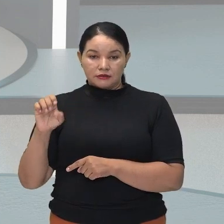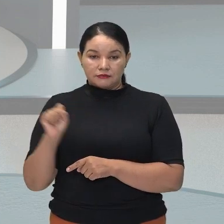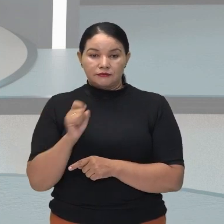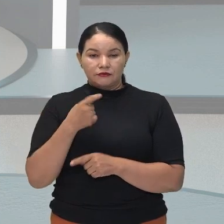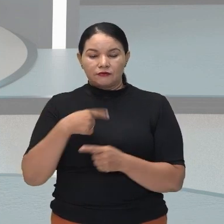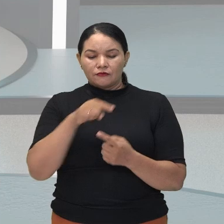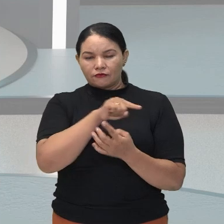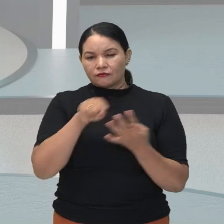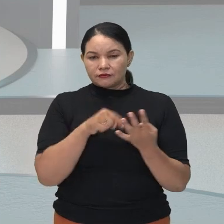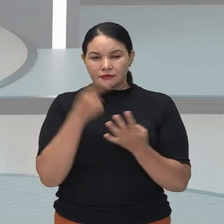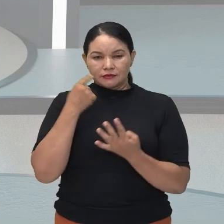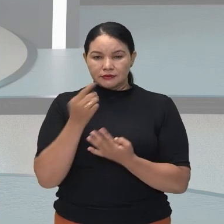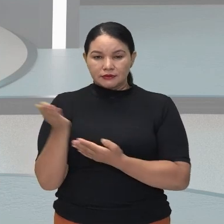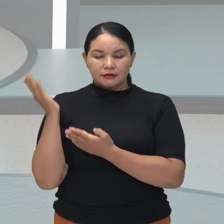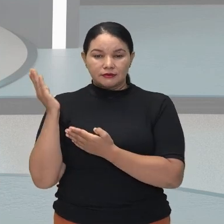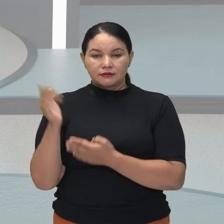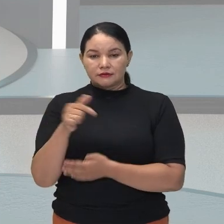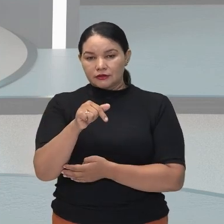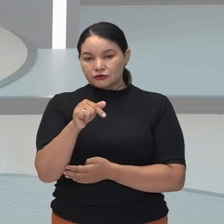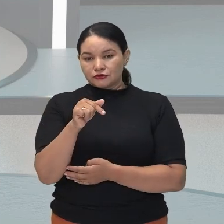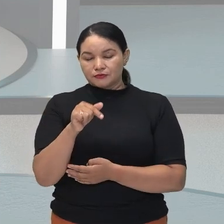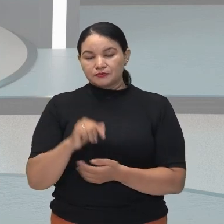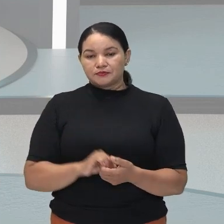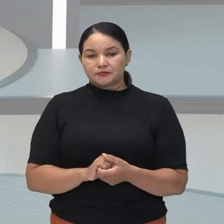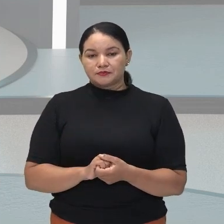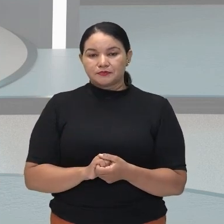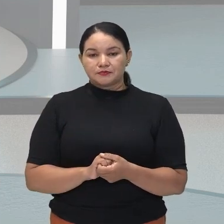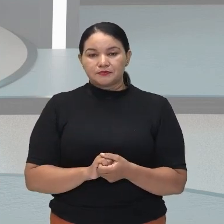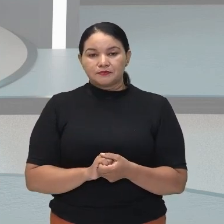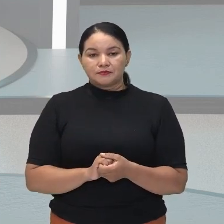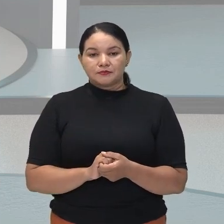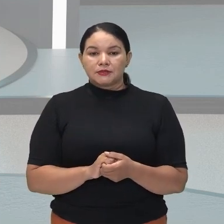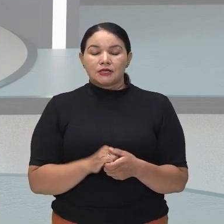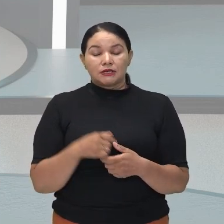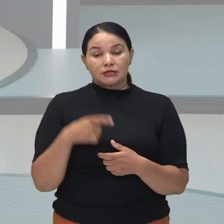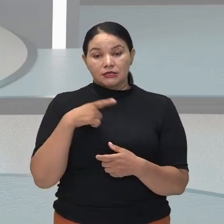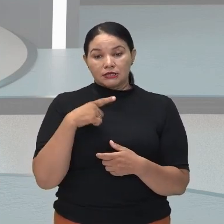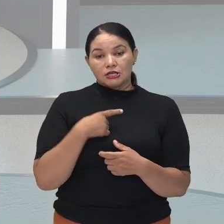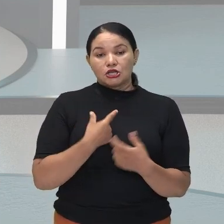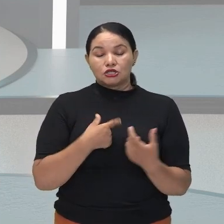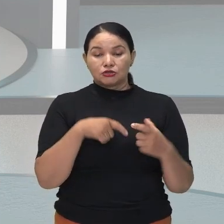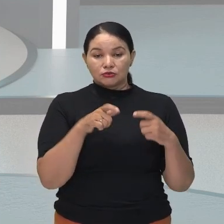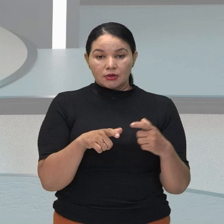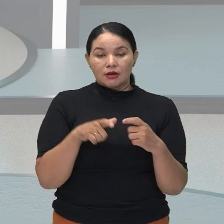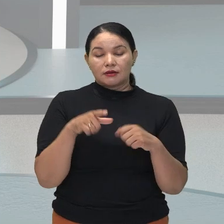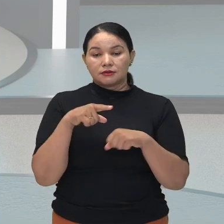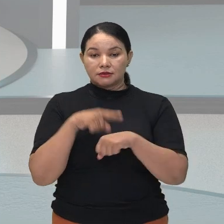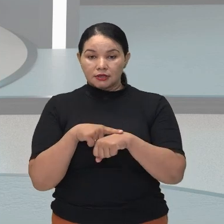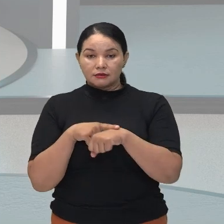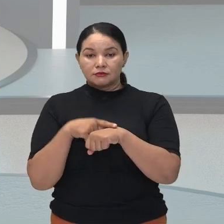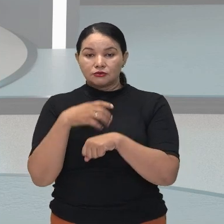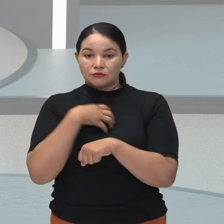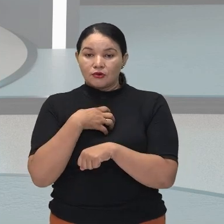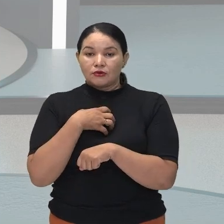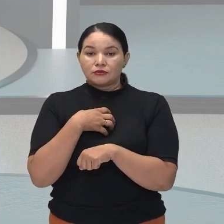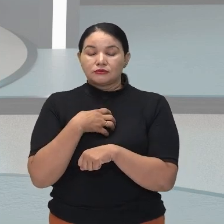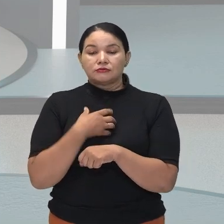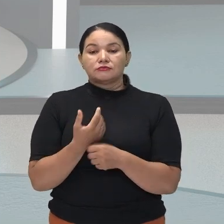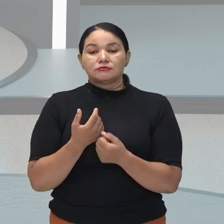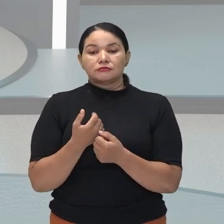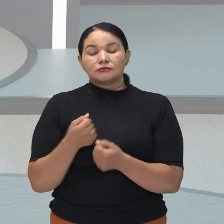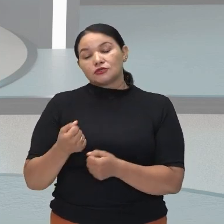uma espiadinha. Então, vamos ter advérbios de lugar, de tempo, de modo,